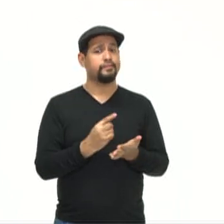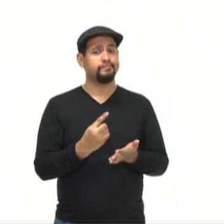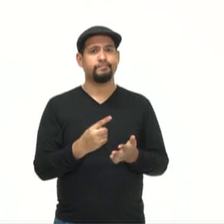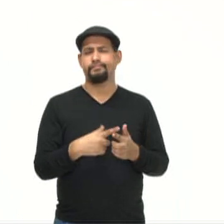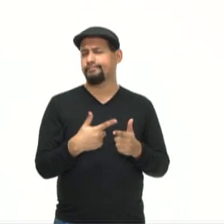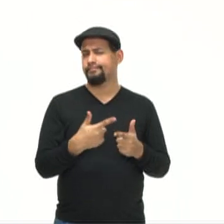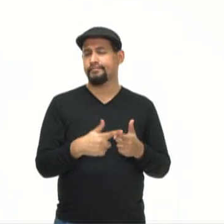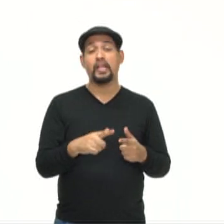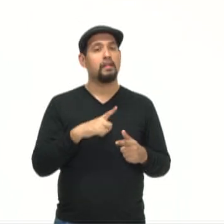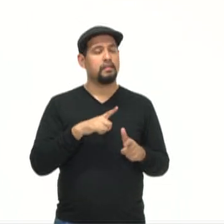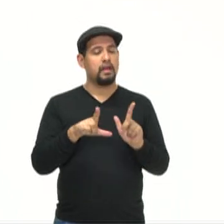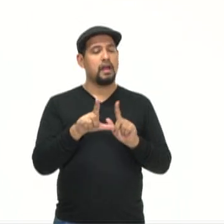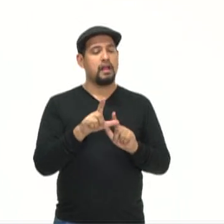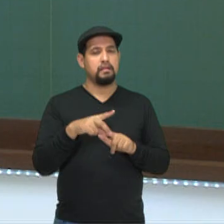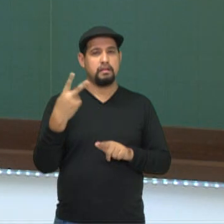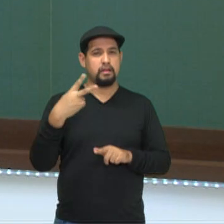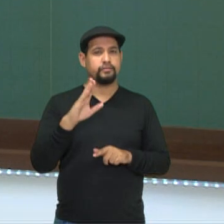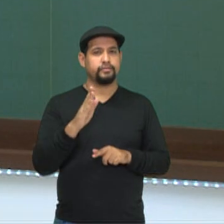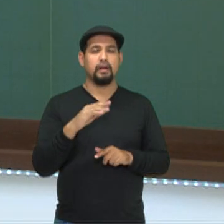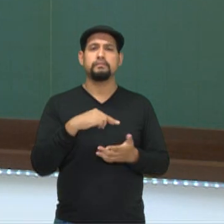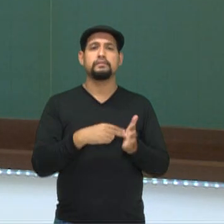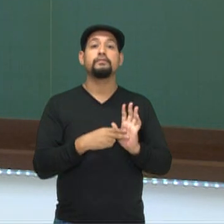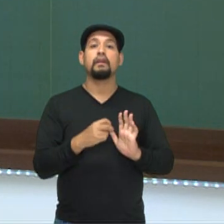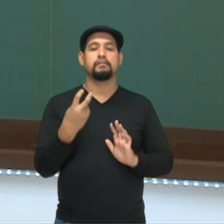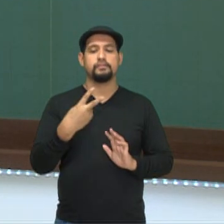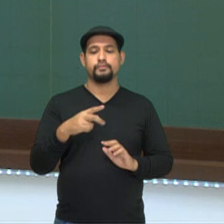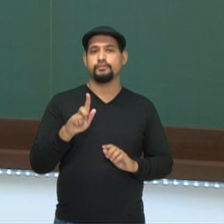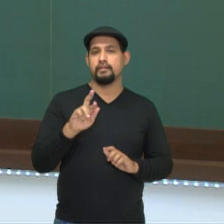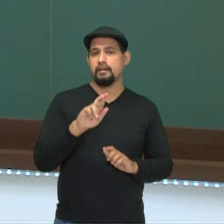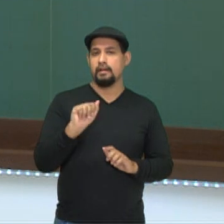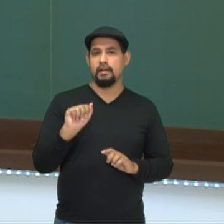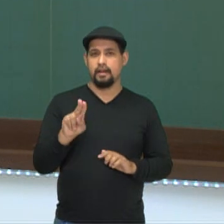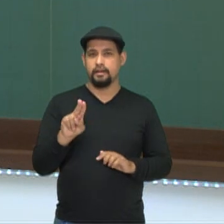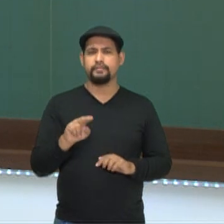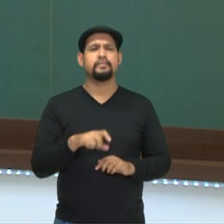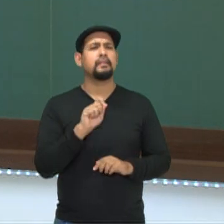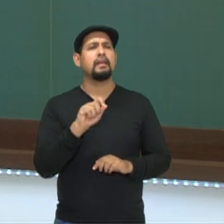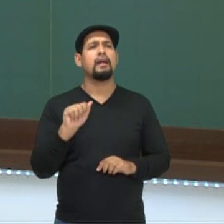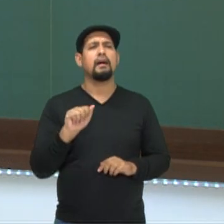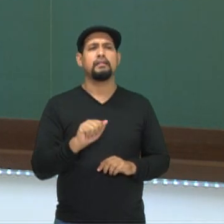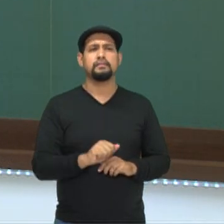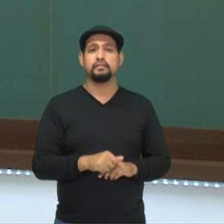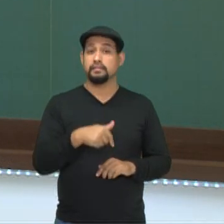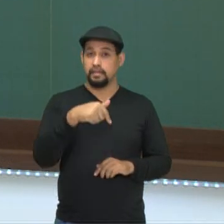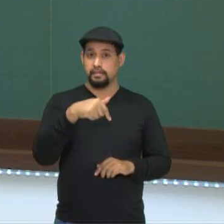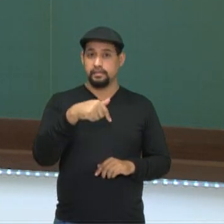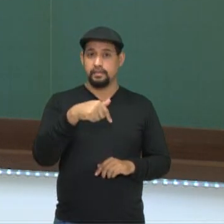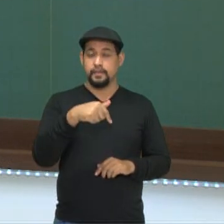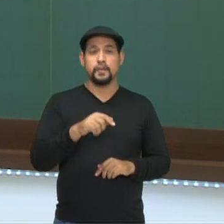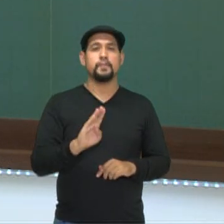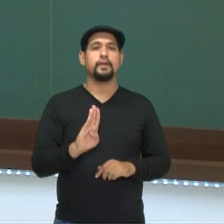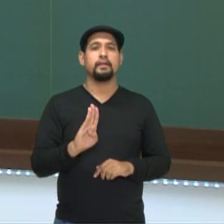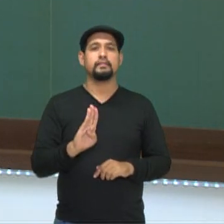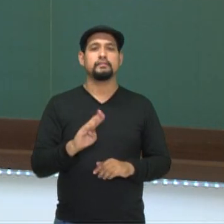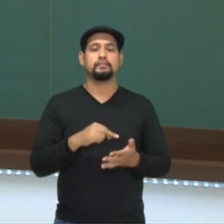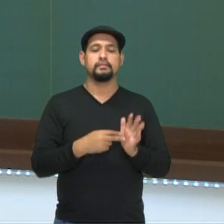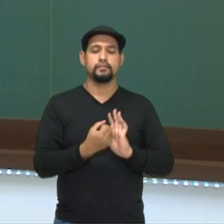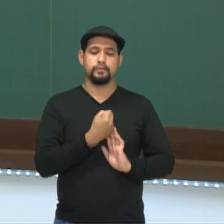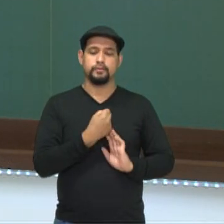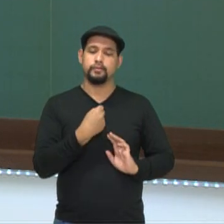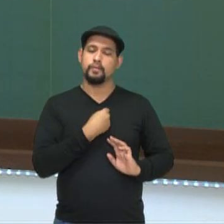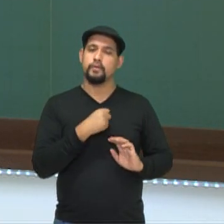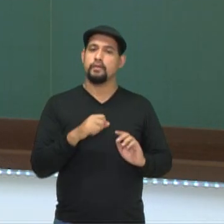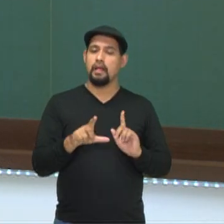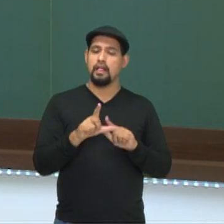problema, eu tenho a letra ao quadrado. É uma equação do segundo grau. Quem é o a? 7. O b é o número que acompanha a